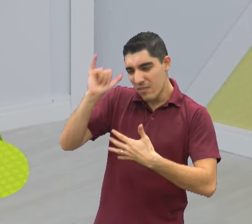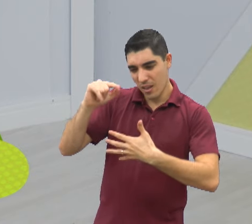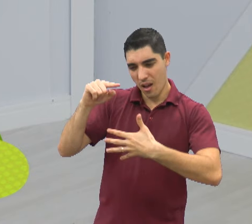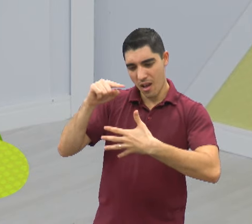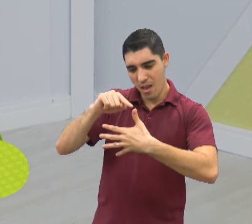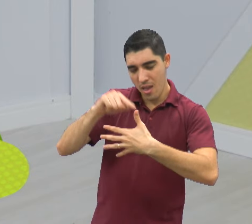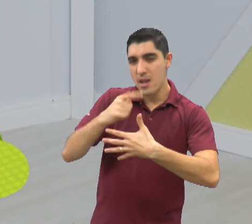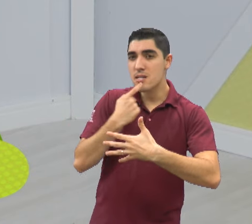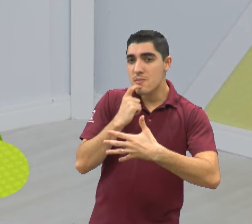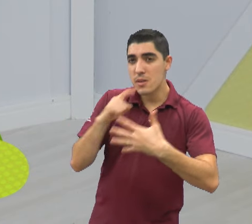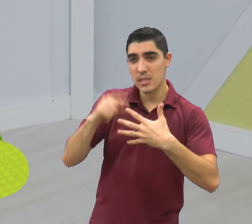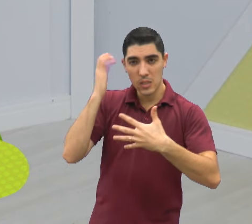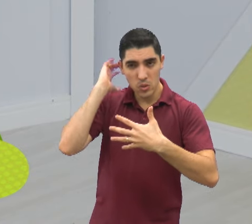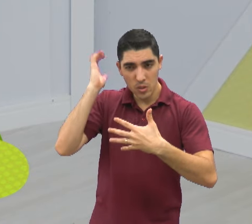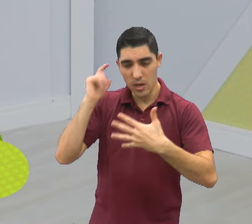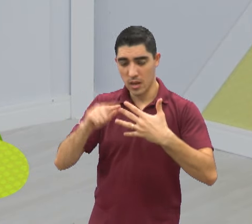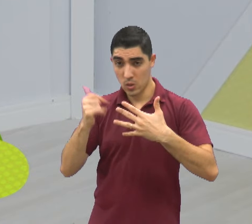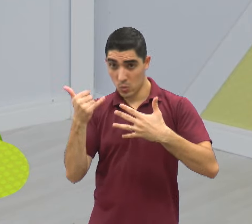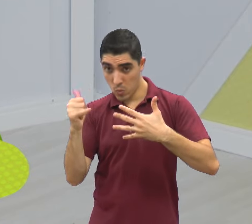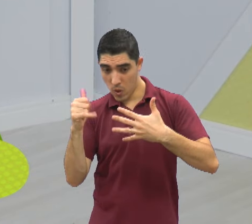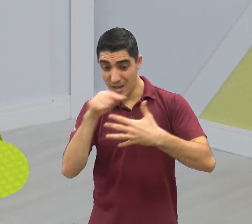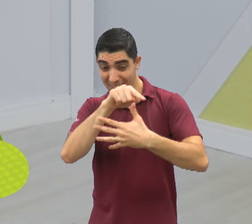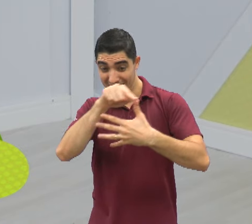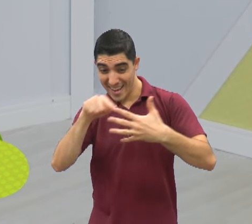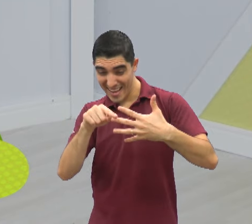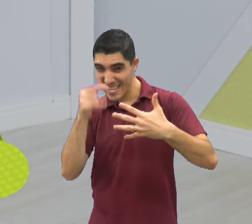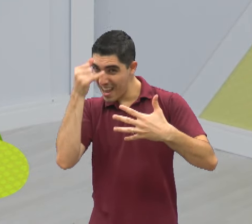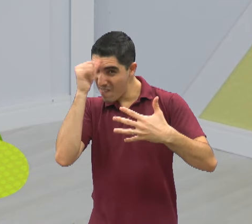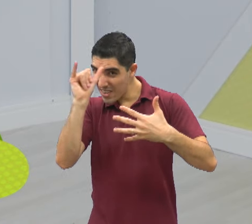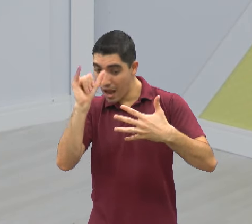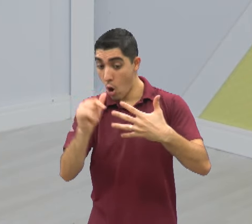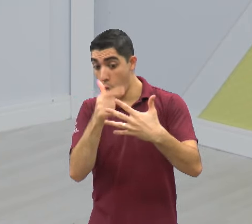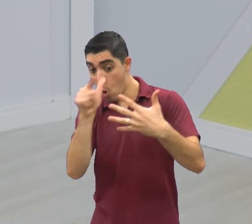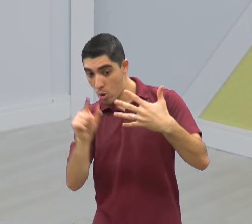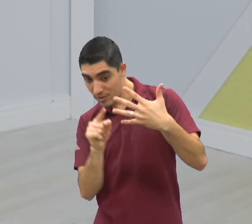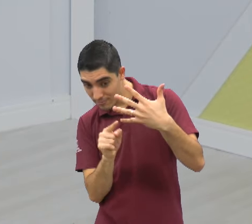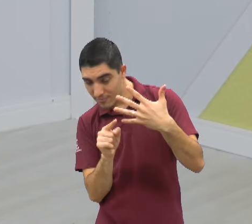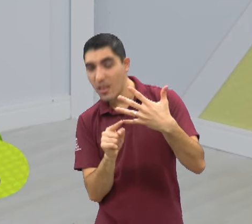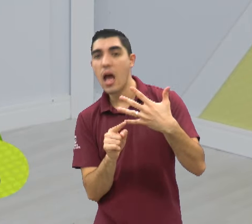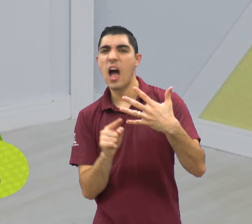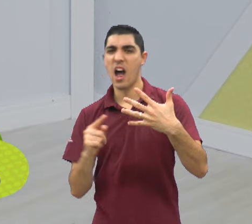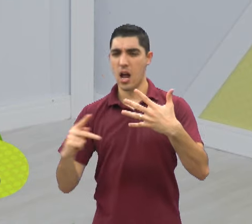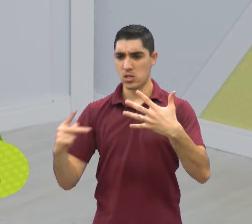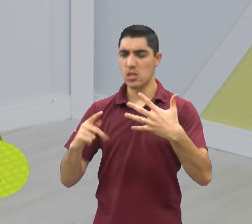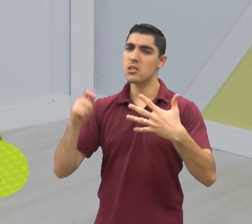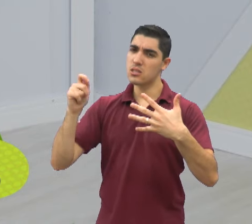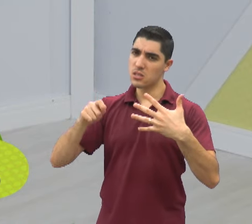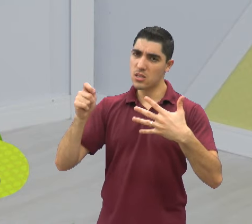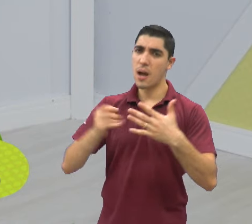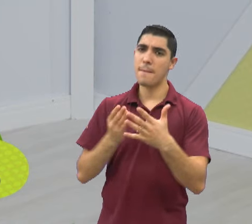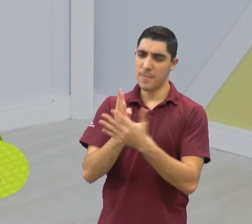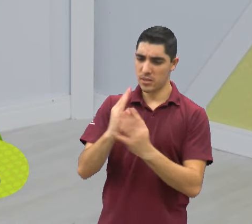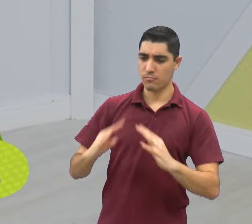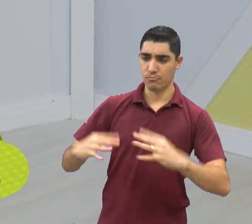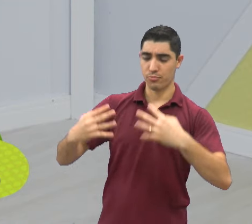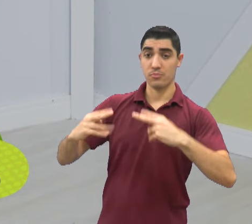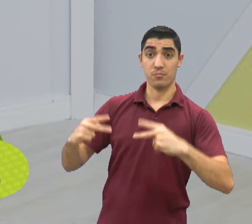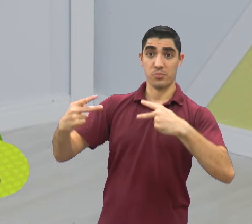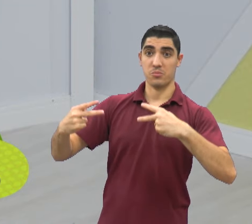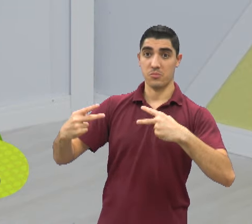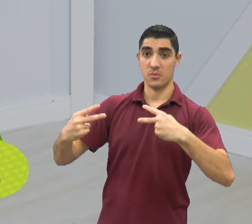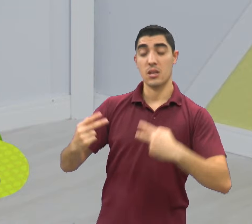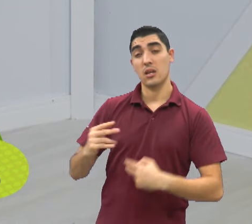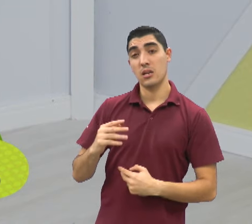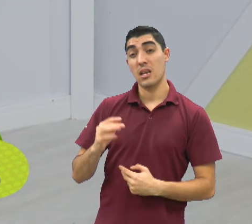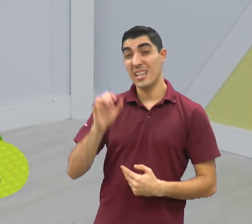e Ituano, ou melhor, Campinas, Ituano e Santo André, eu acho que São José realmente tem chances de avançar para um playoff de semifinal. Pegando uma